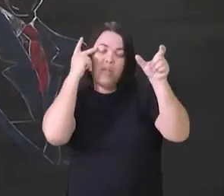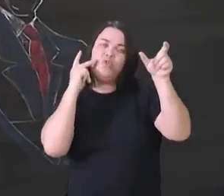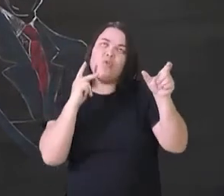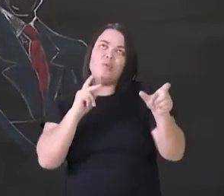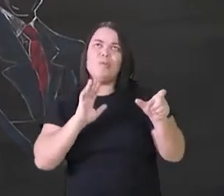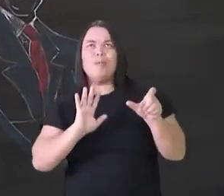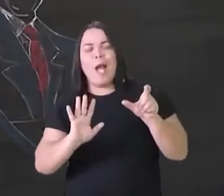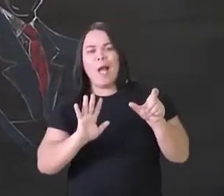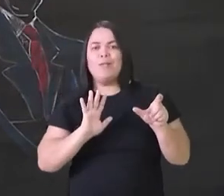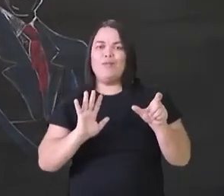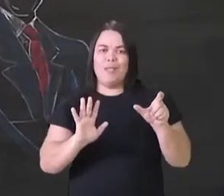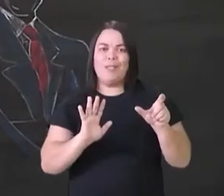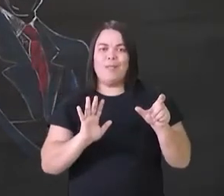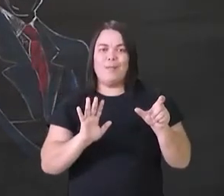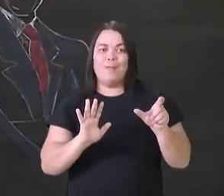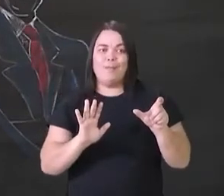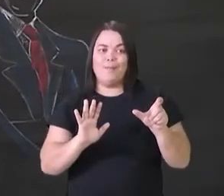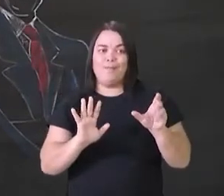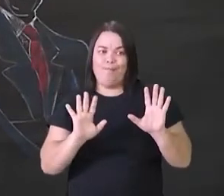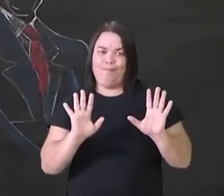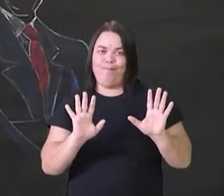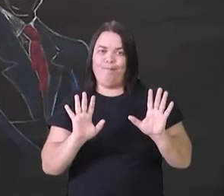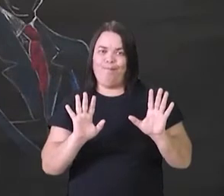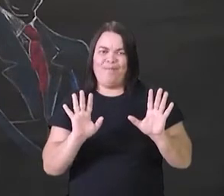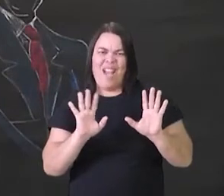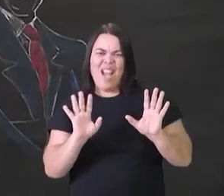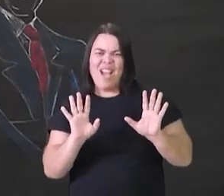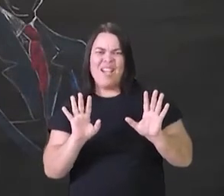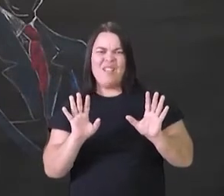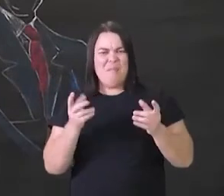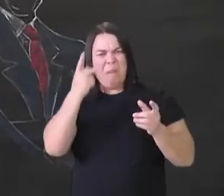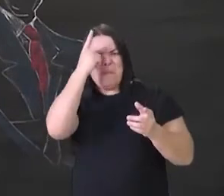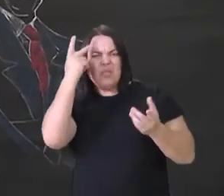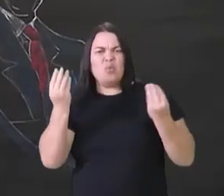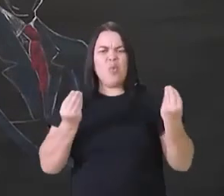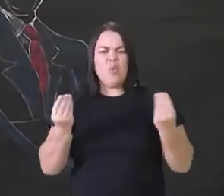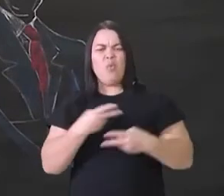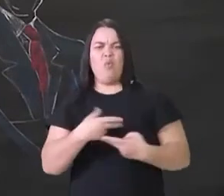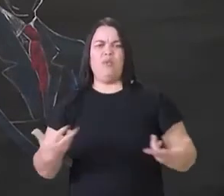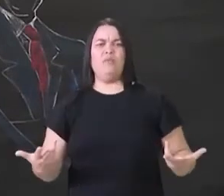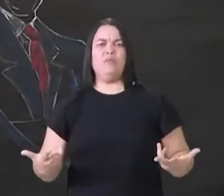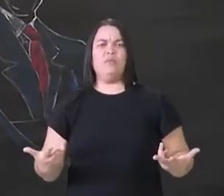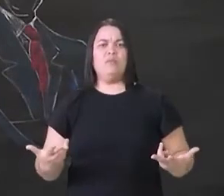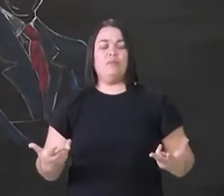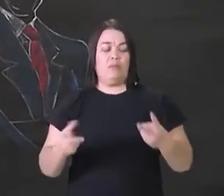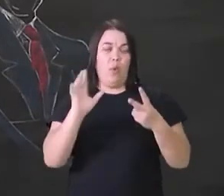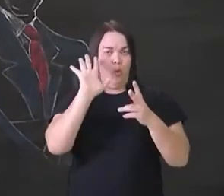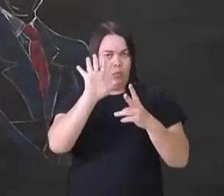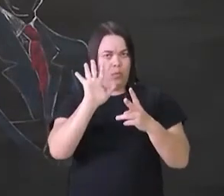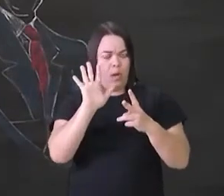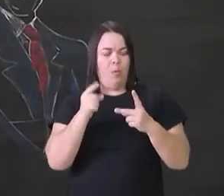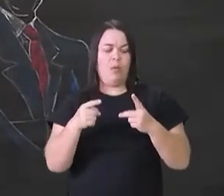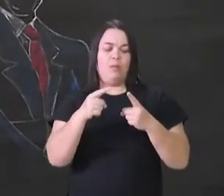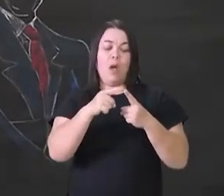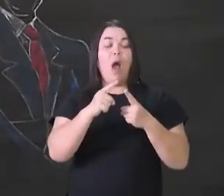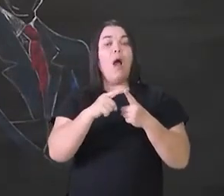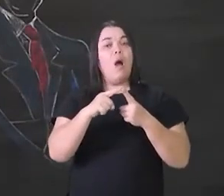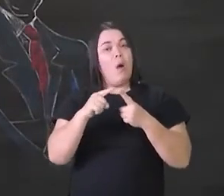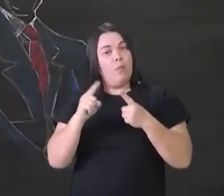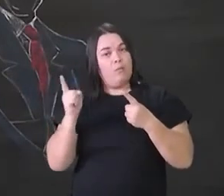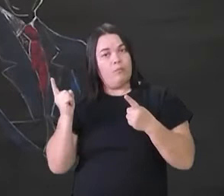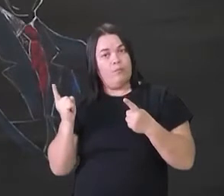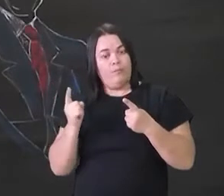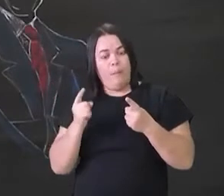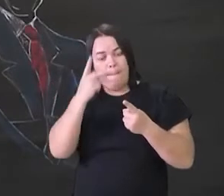pessoa também. Então, eu vou só usar that, porque aí, né, ele também vale para pessoa. Não, gente, vamos usar o who para pessoas